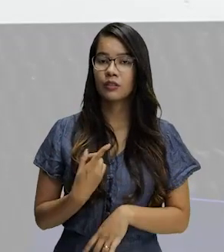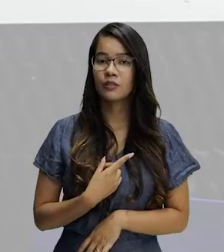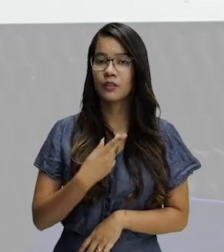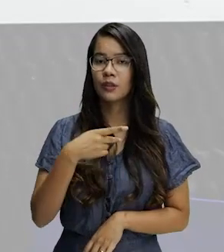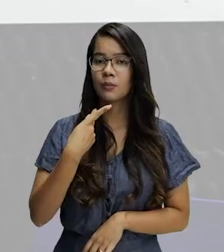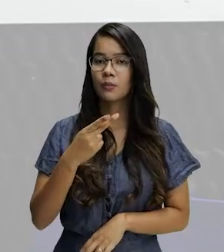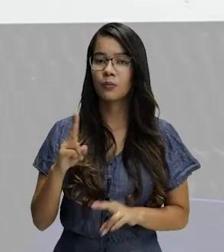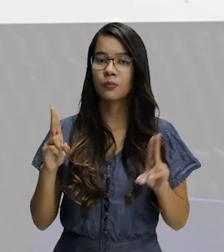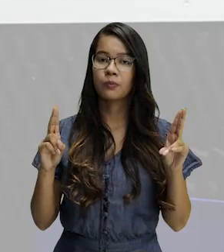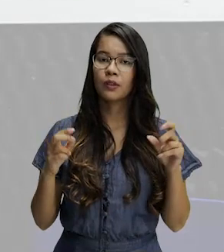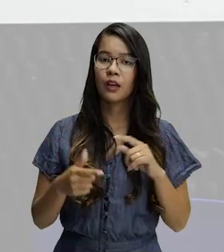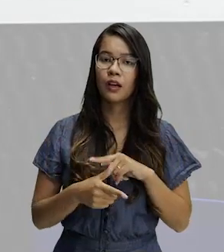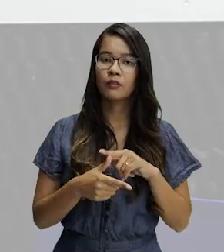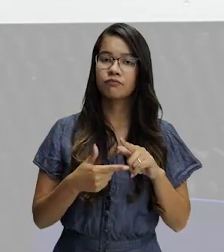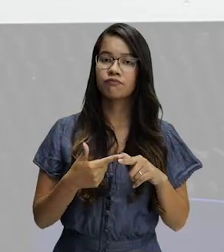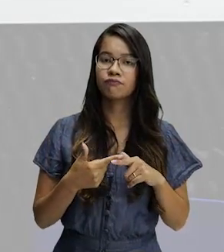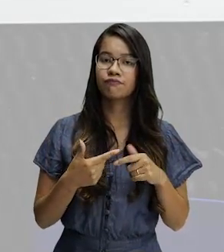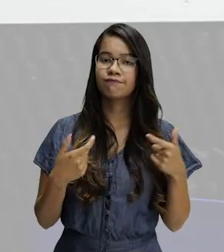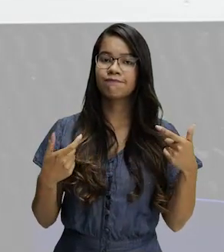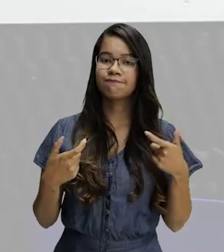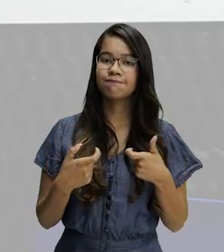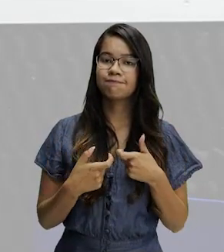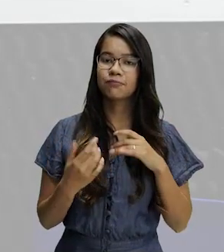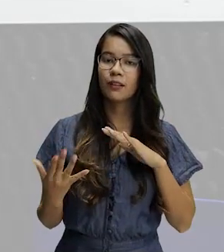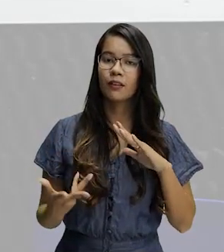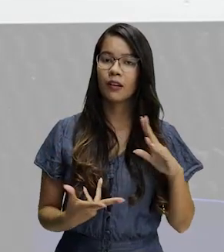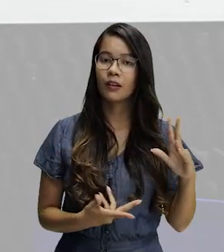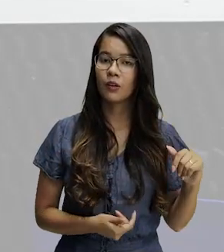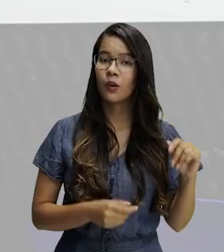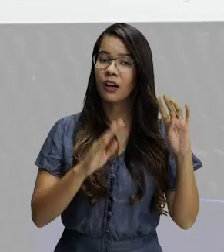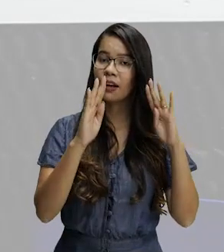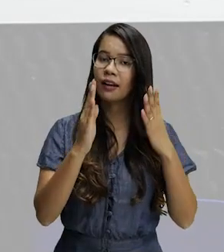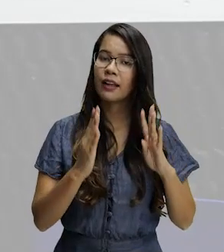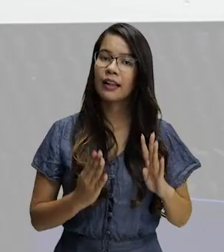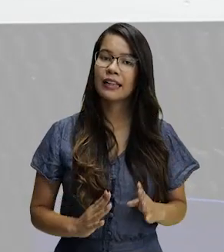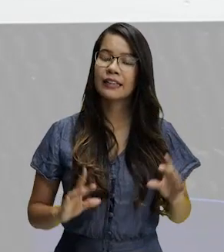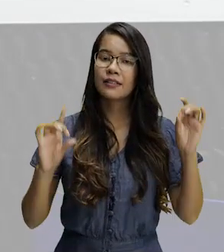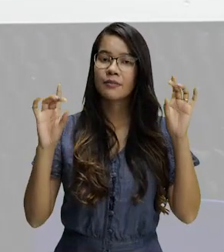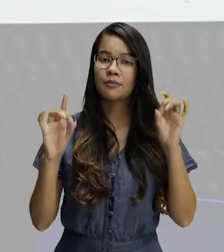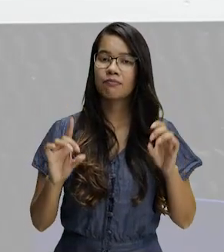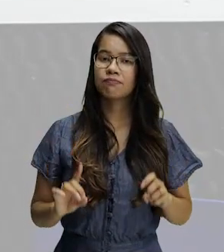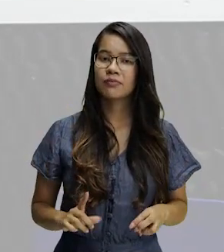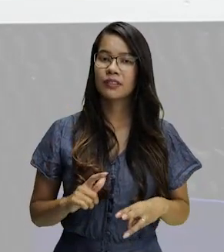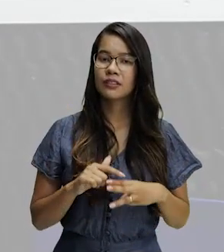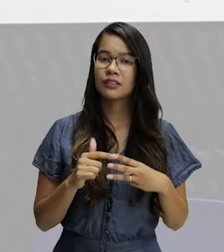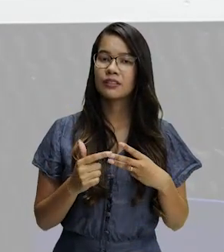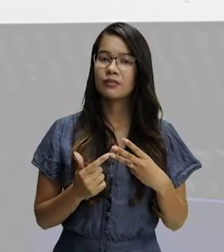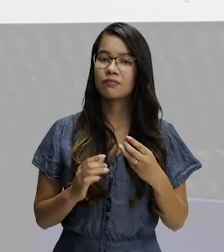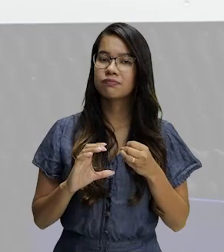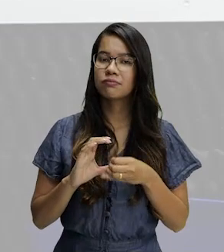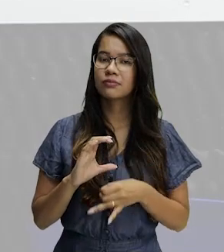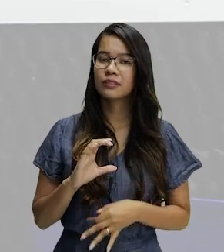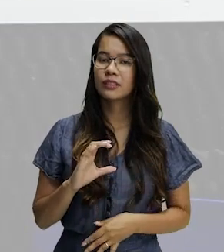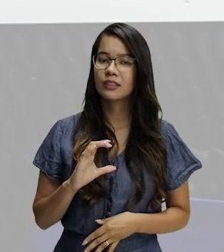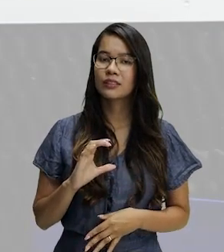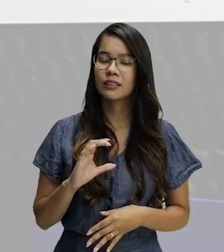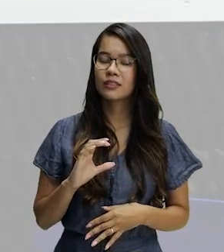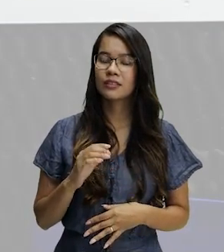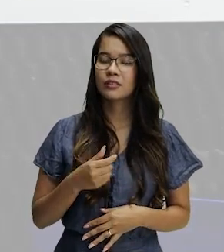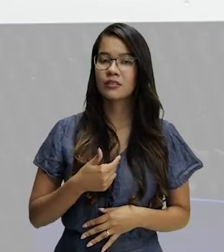a Segunda Guerra Mundial, analisando principalmente três aspectos da Segunda